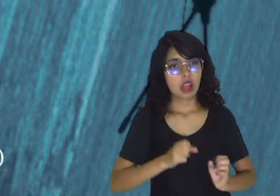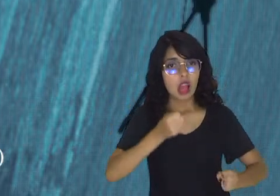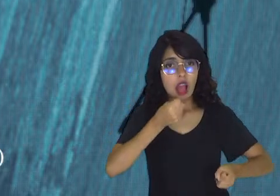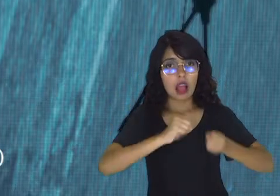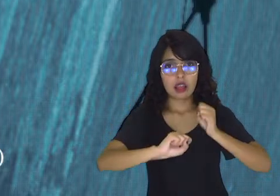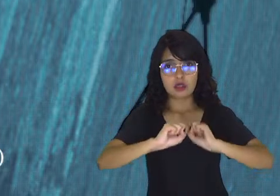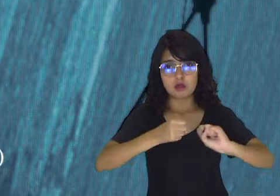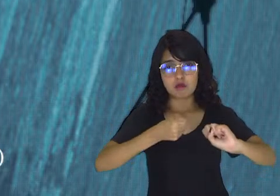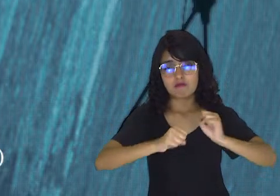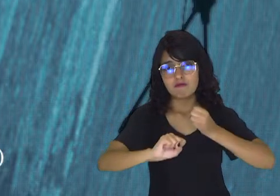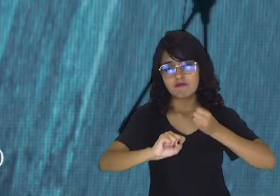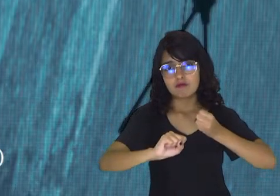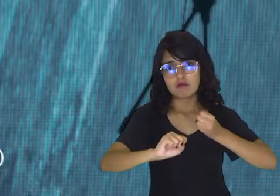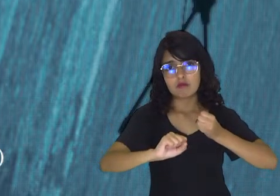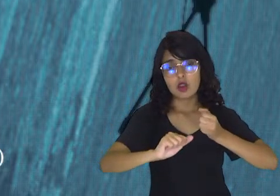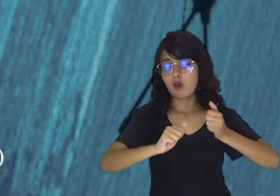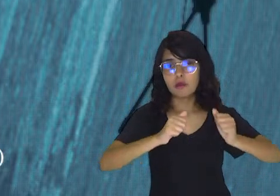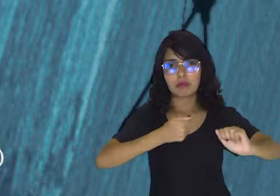2.